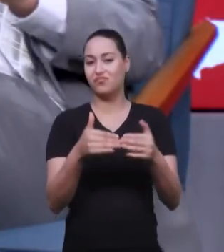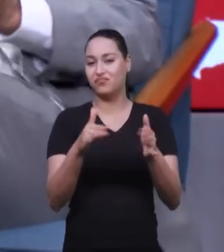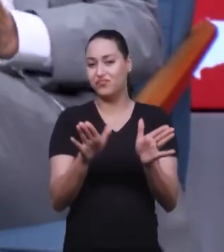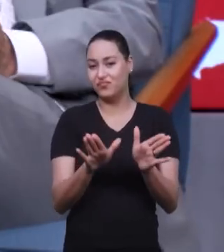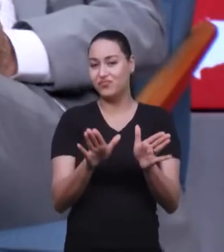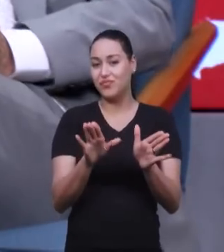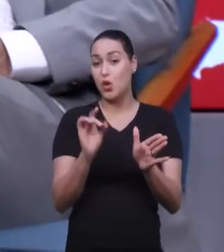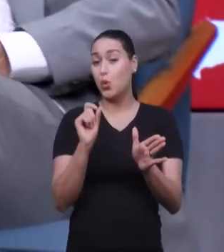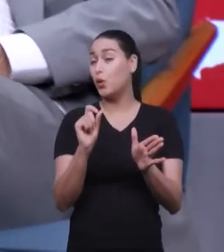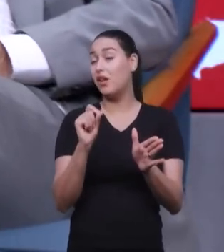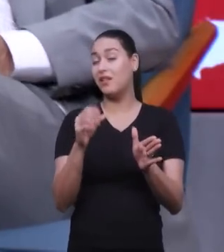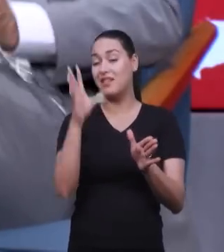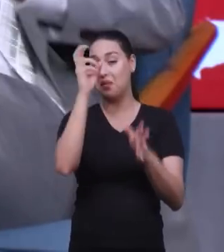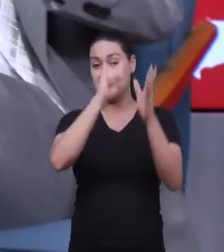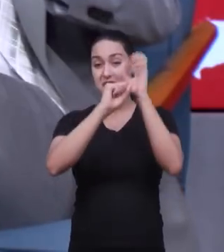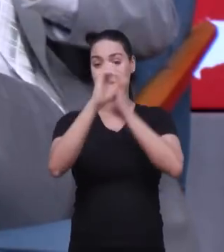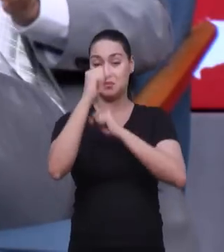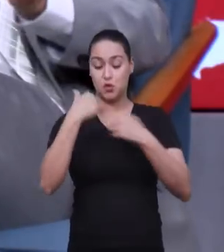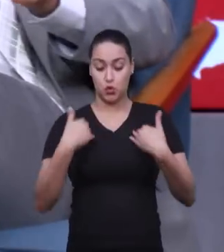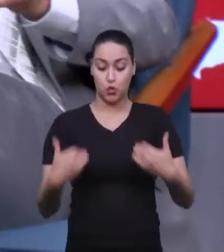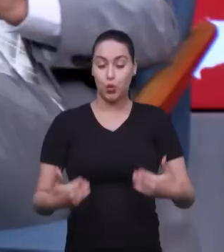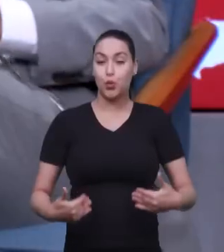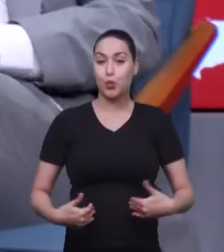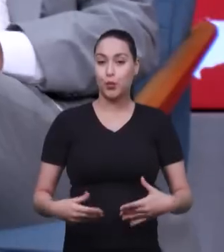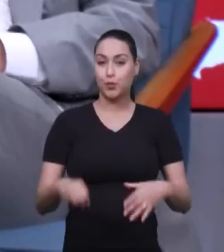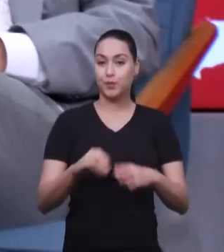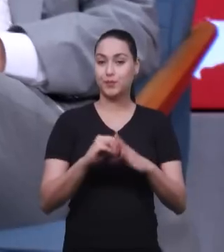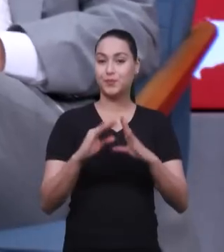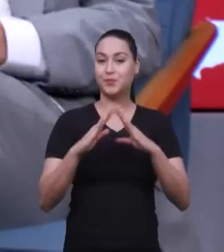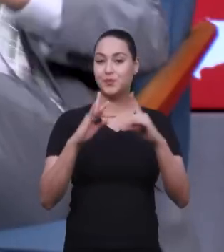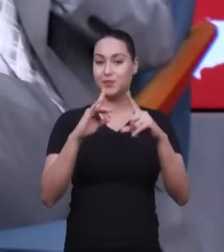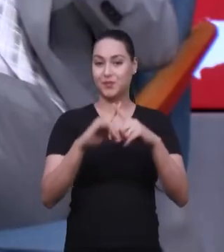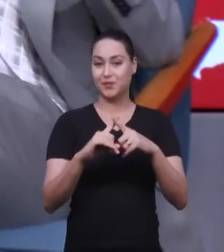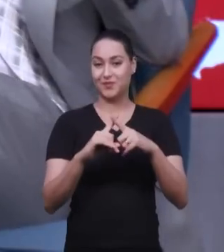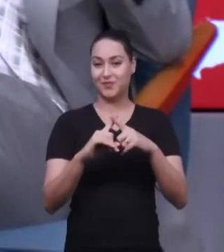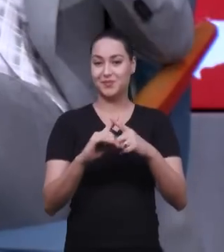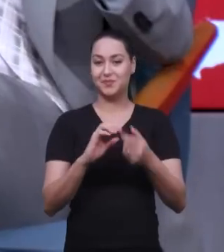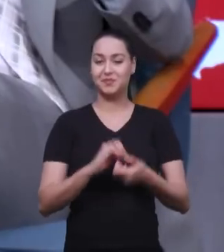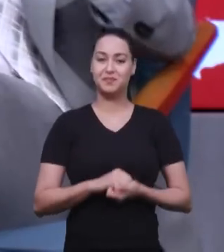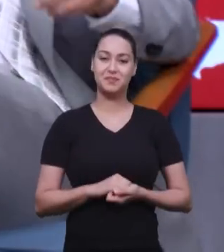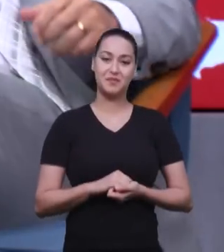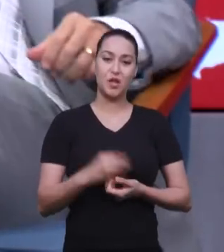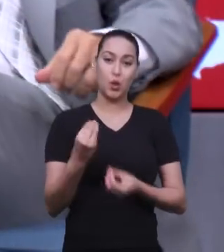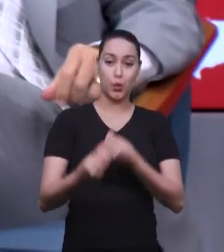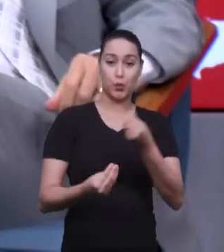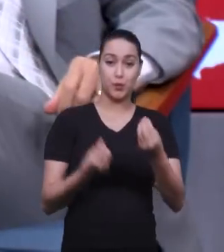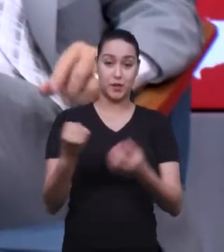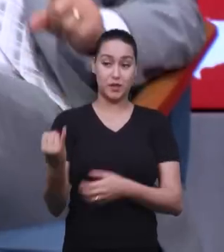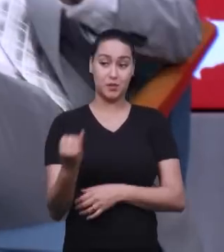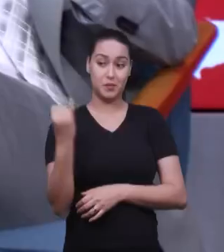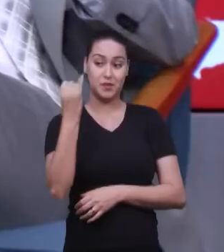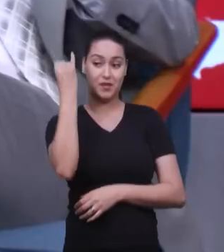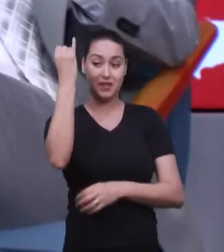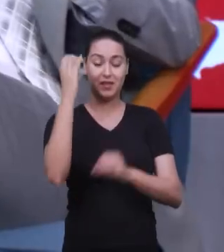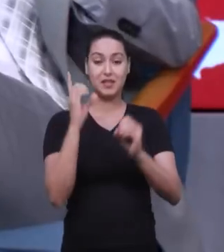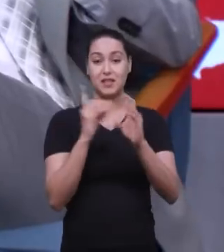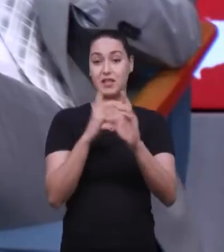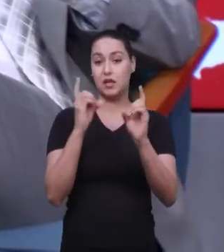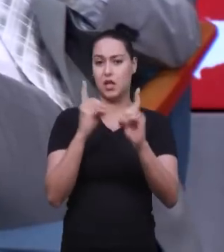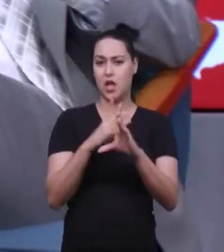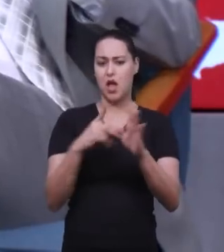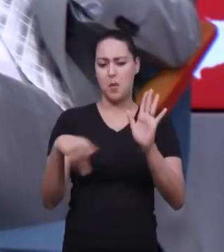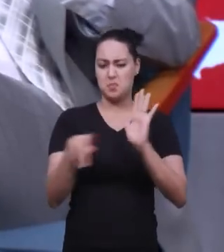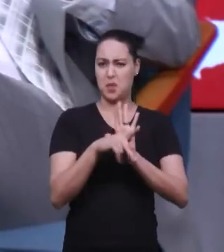anos. Vamos ver o que nós aprendemos de corpo ali, mostrando como tudo isso é importante.